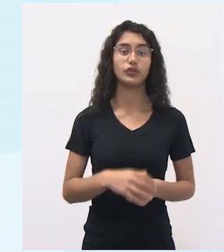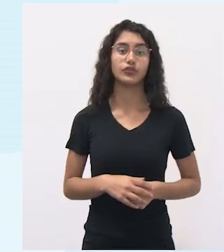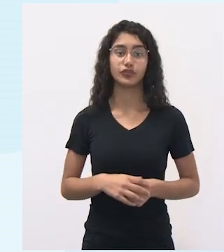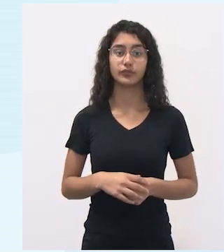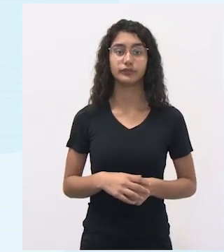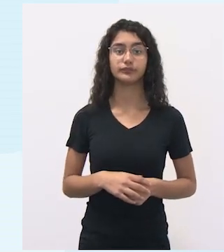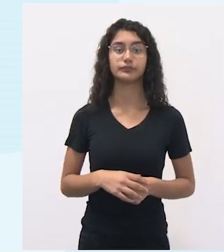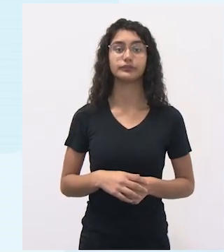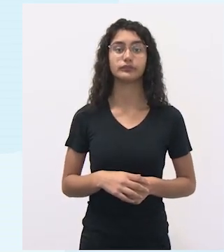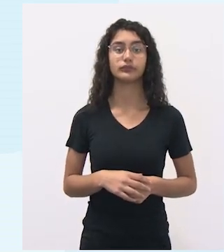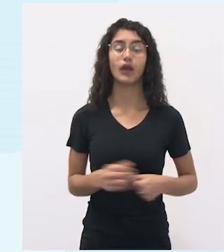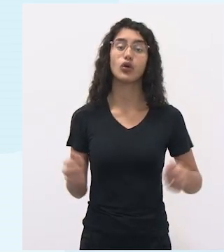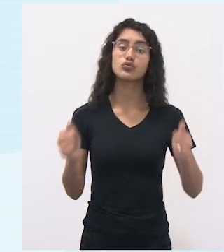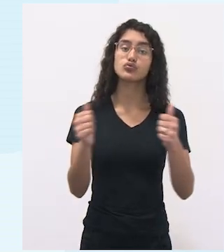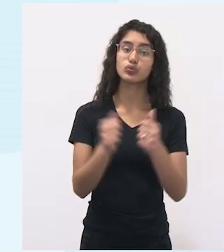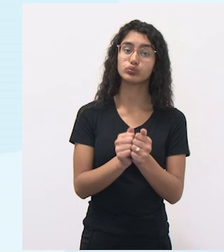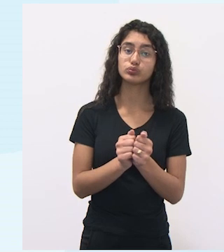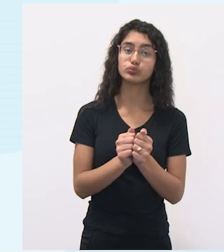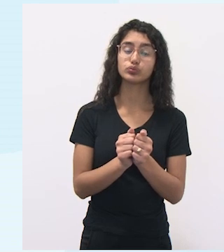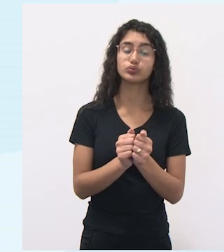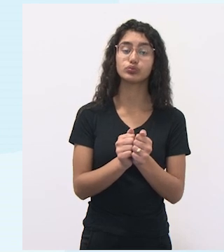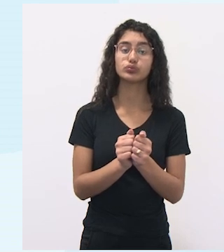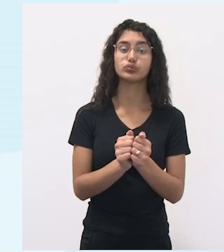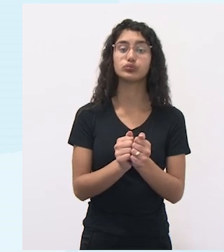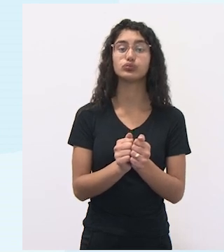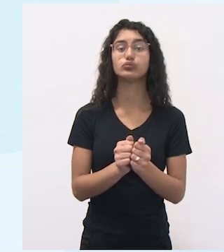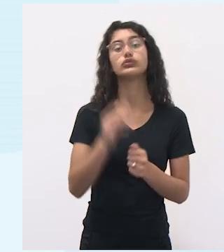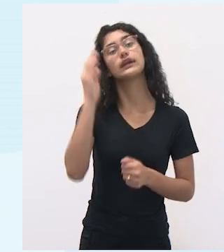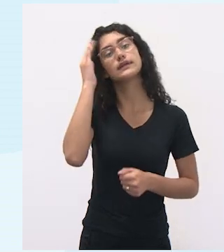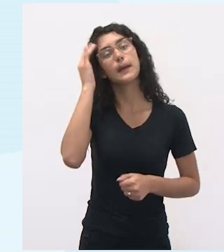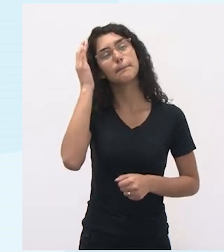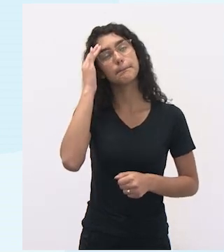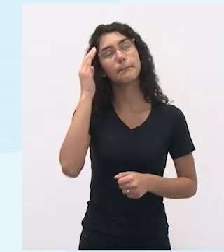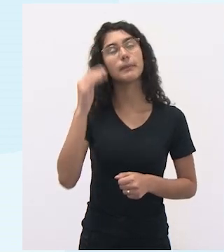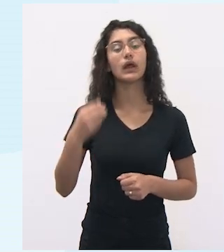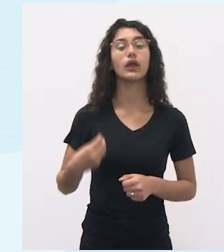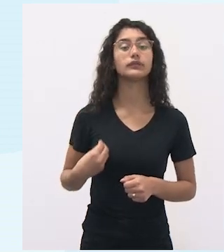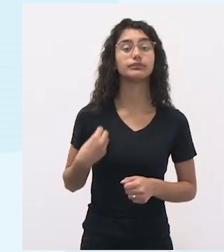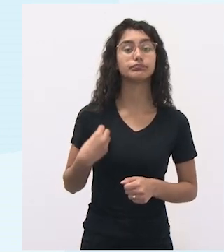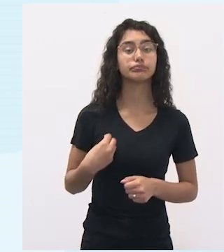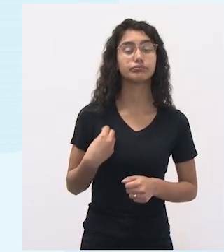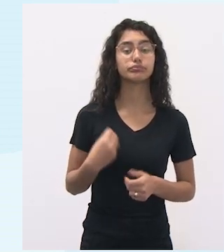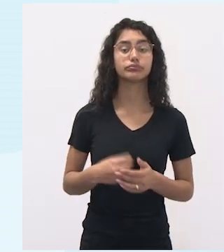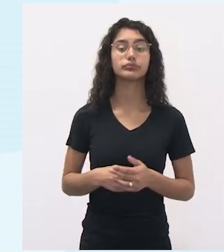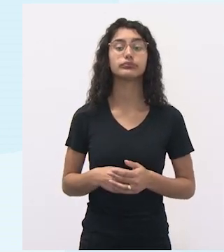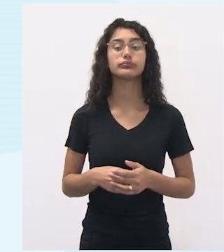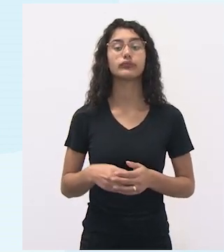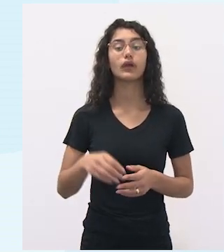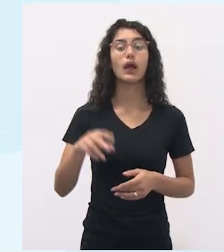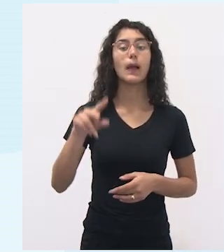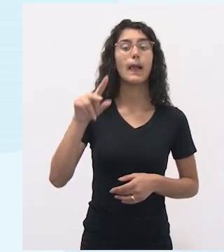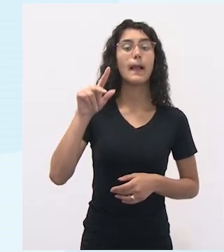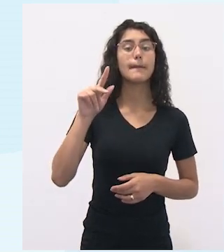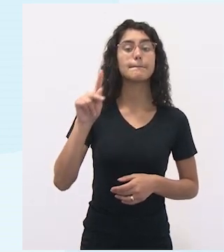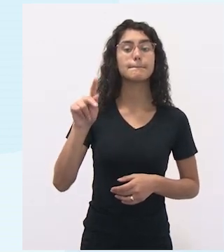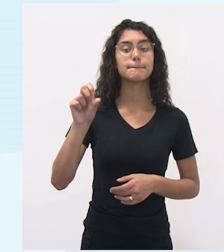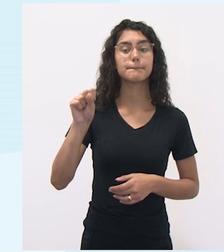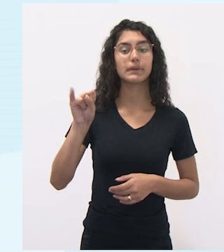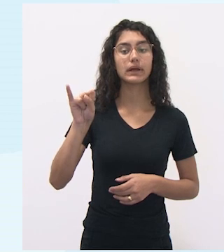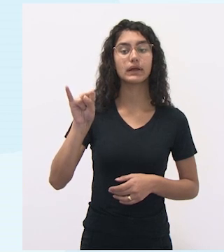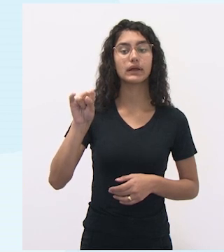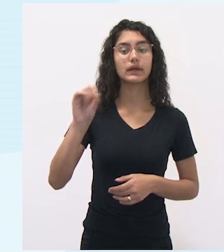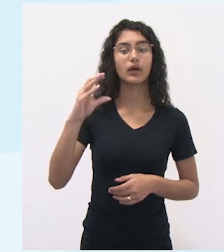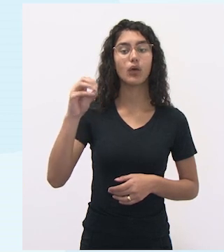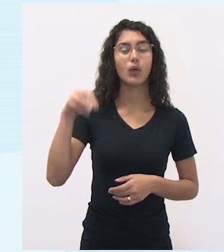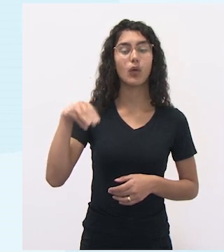relacionado com saber, com viver e ser. E o domínio psicomotor está ligado com para quê? Para que